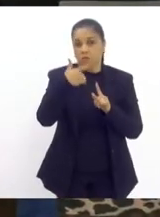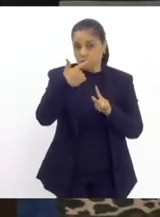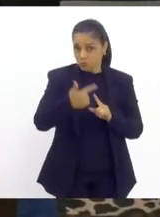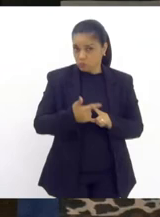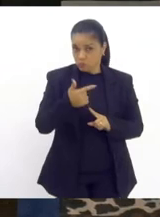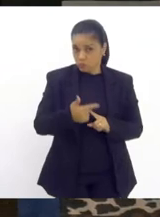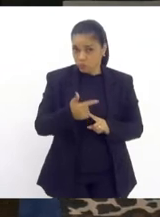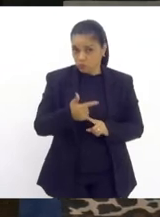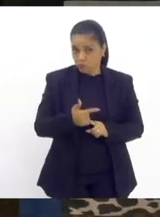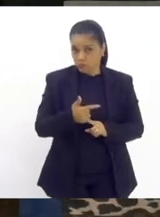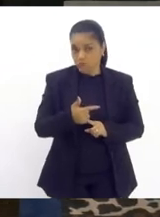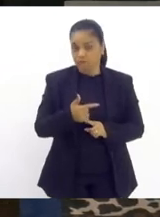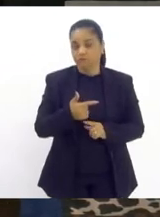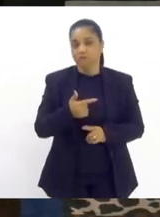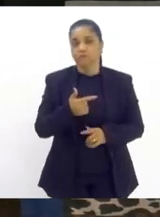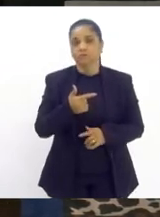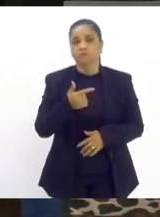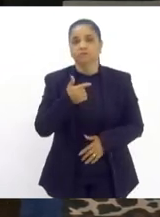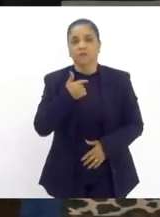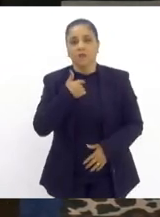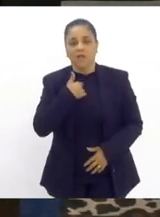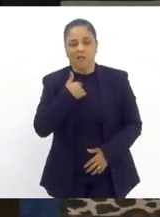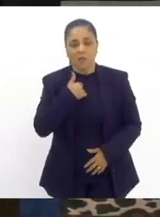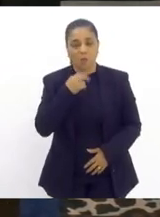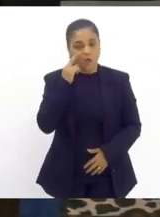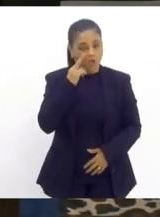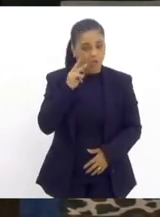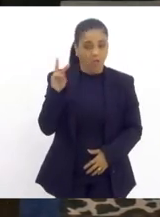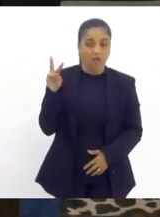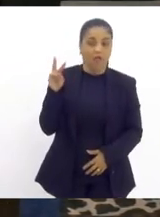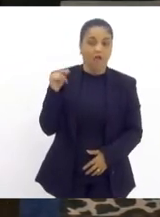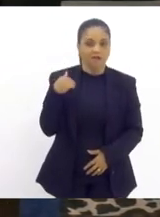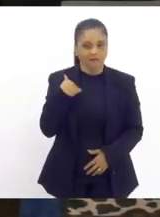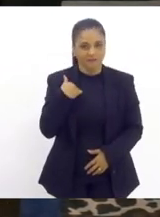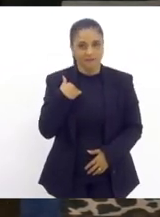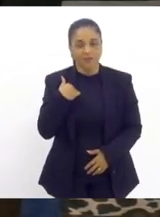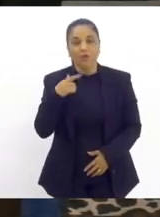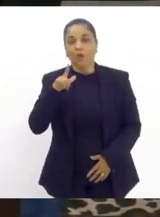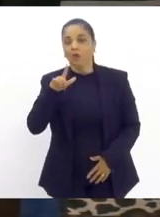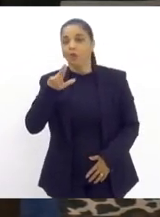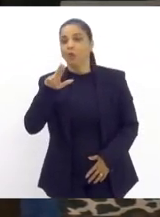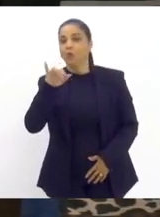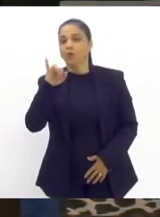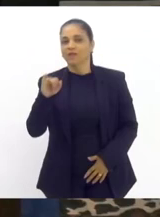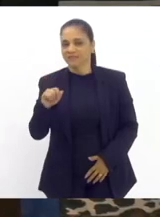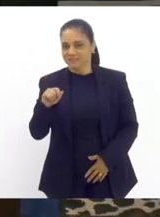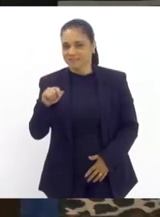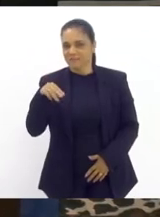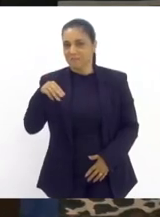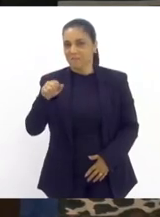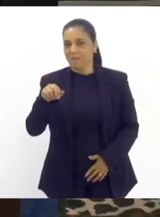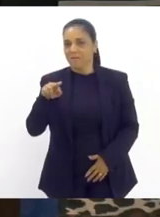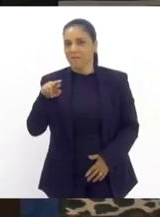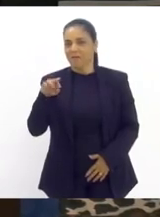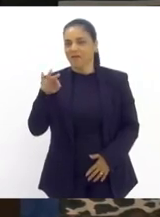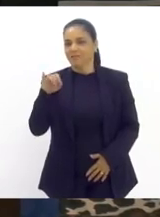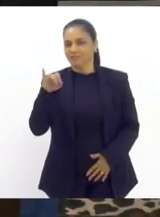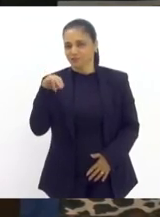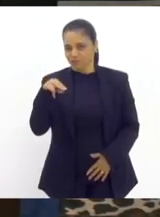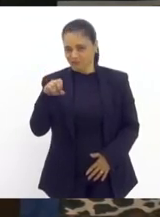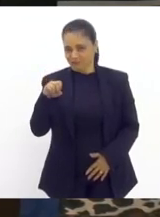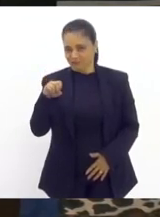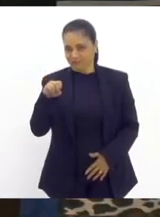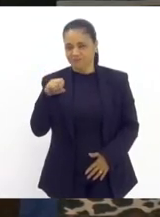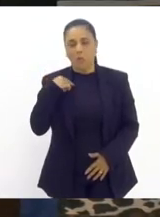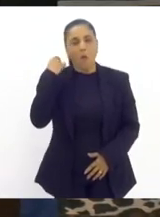eu tô vendo aqui de rabo de olho o Luiz Martins eu tô só